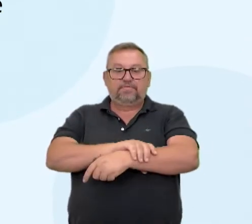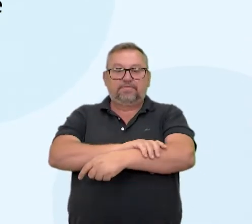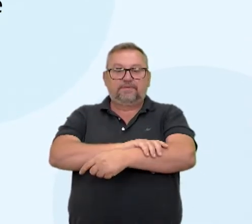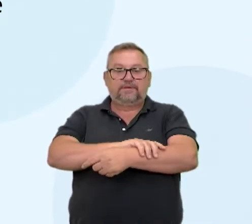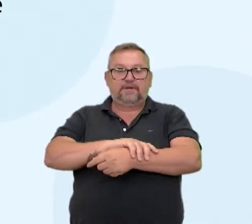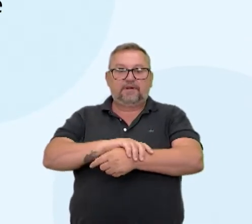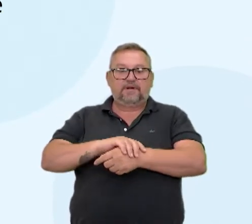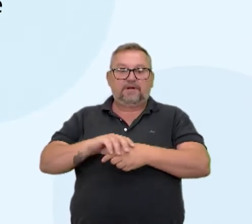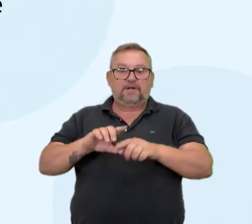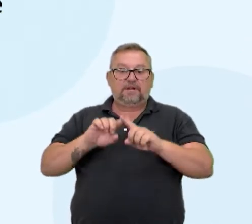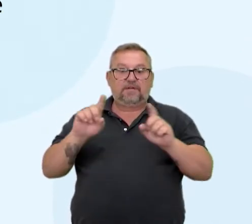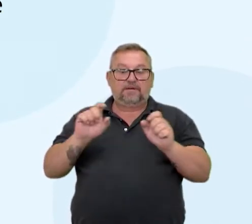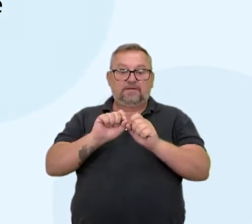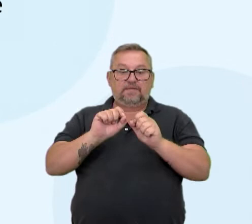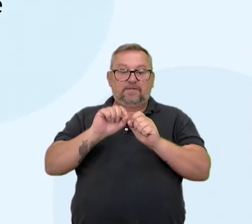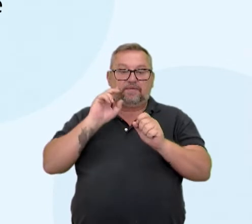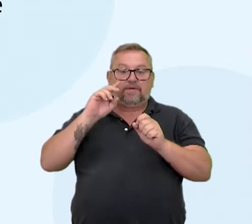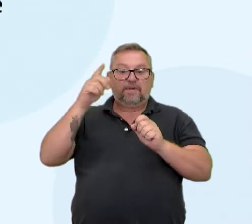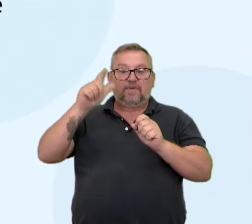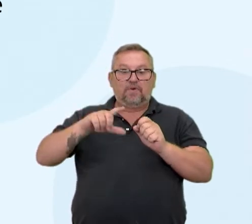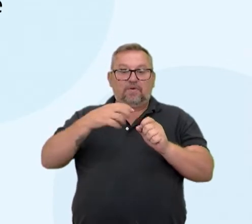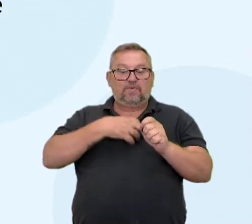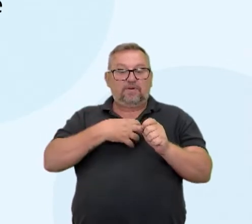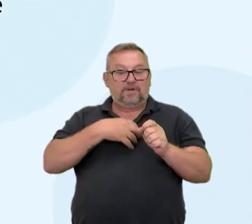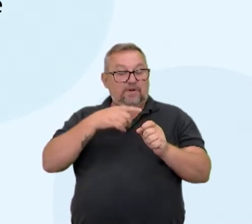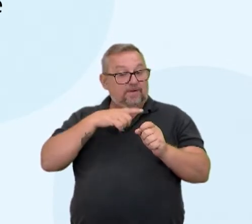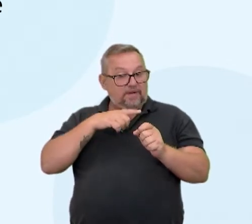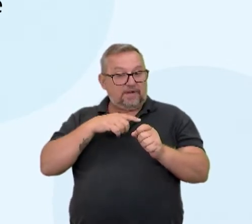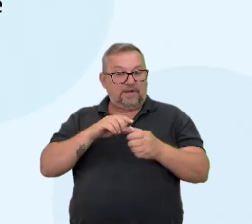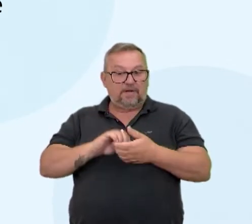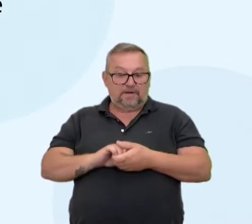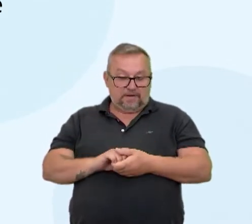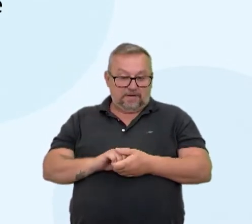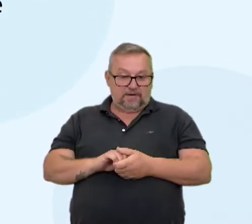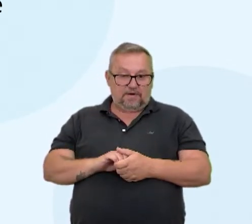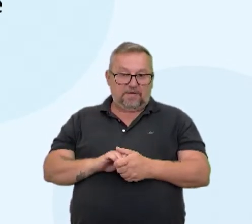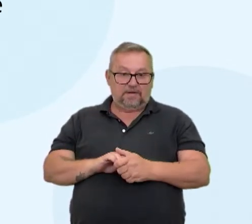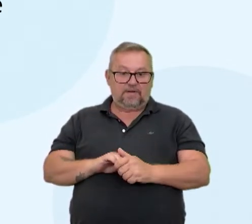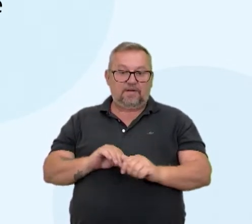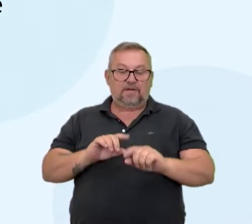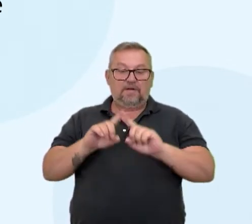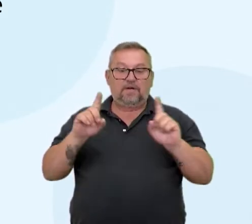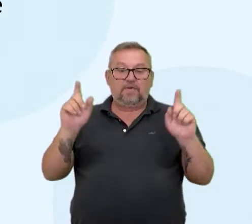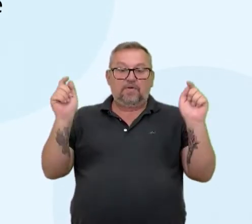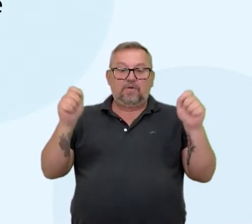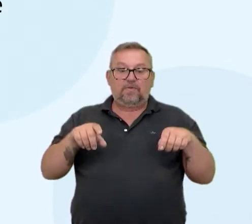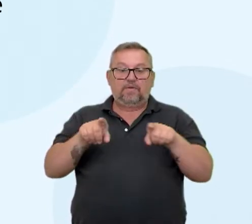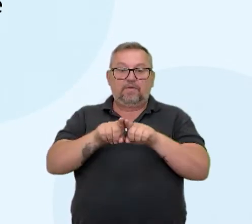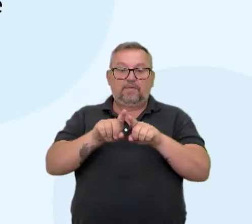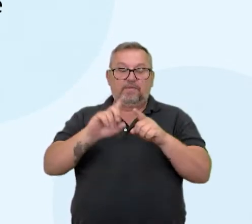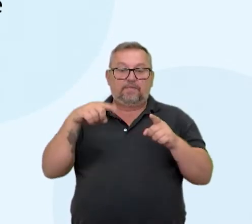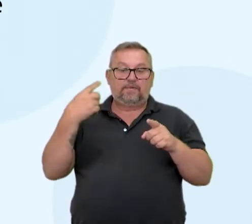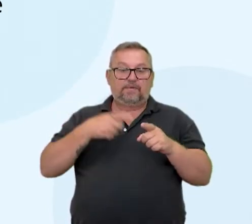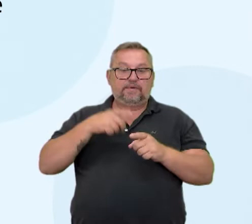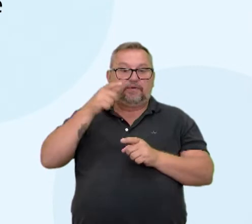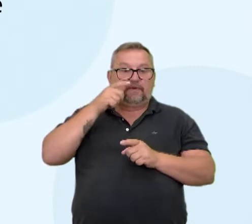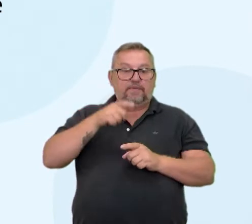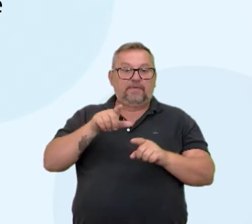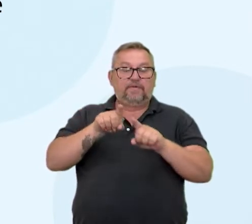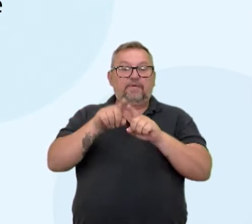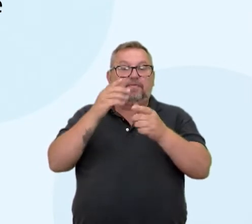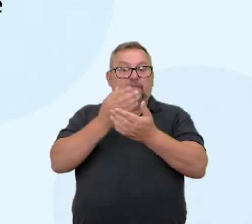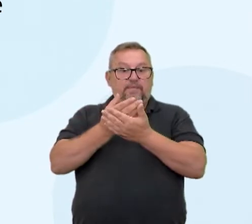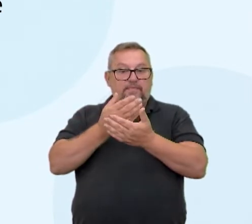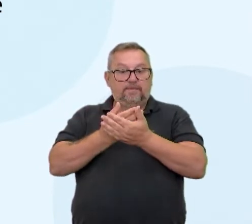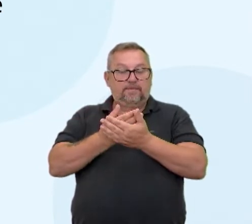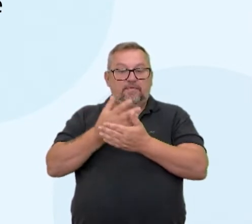aqui, ó, mas veja que existe de outro. Né? Então são caminhos, são possibilidades que a gente acaba estudando.